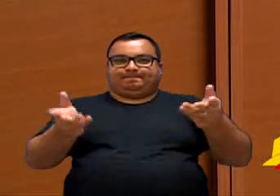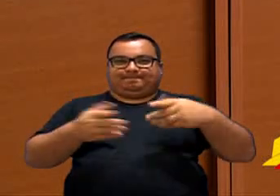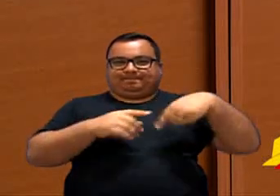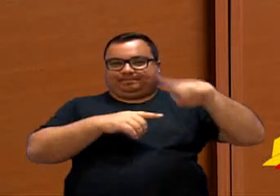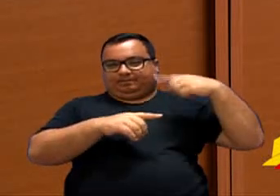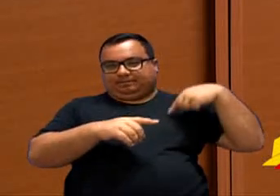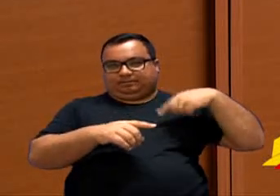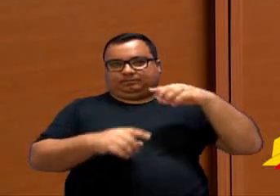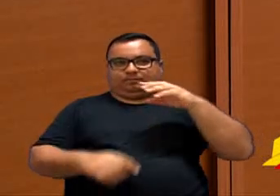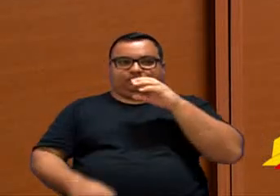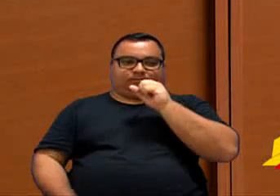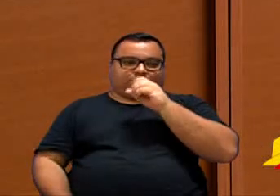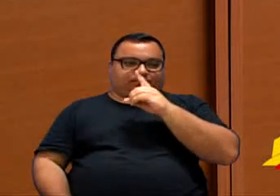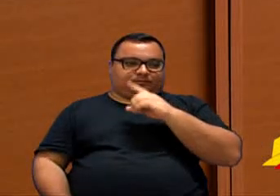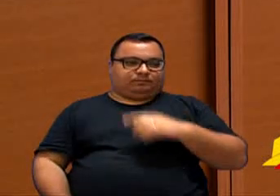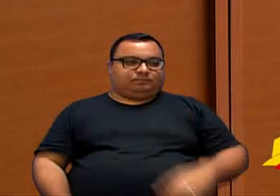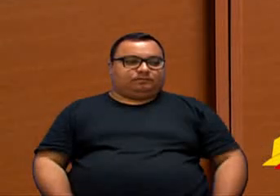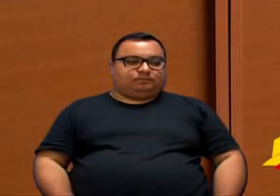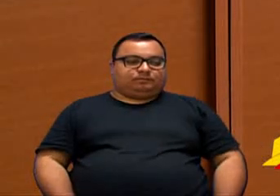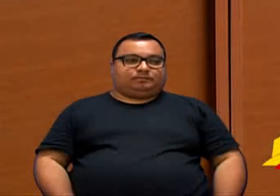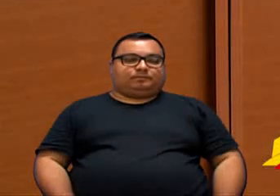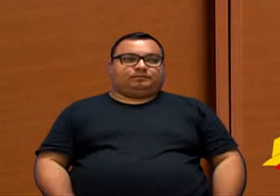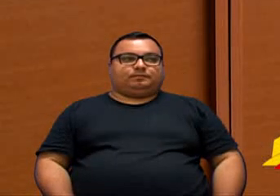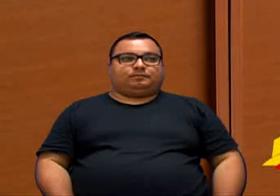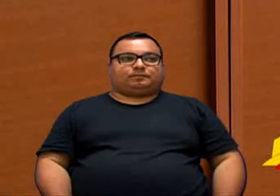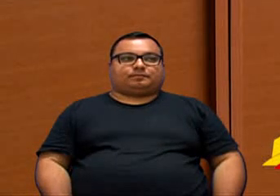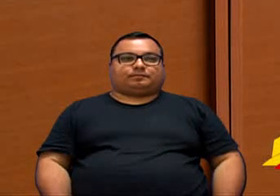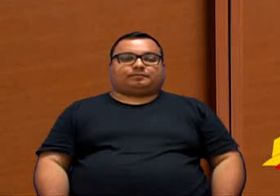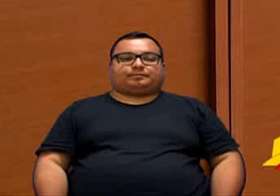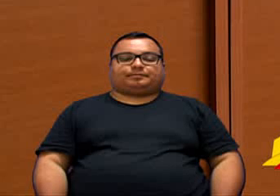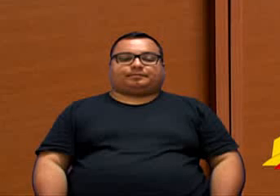Gostaria de. Nosso cerimonial rapidinho, né? Vamos.